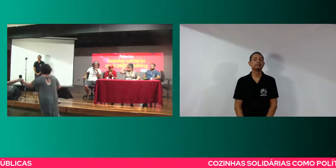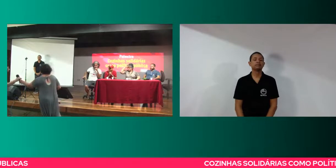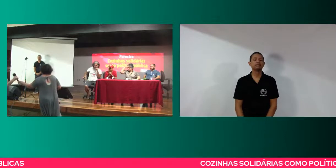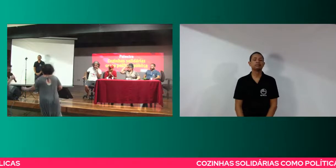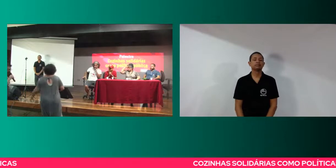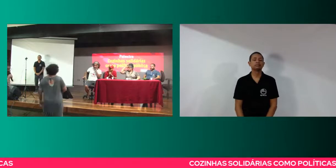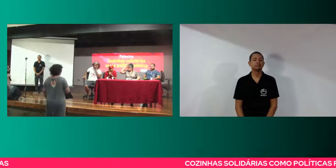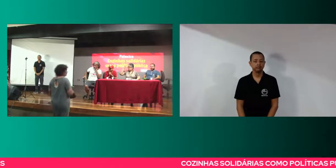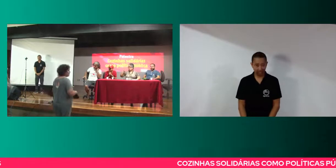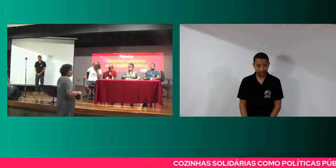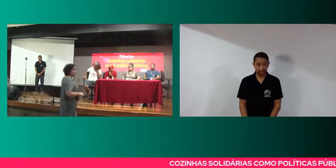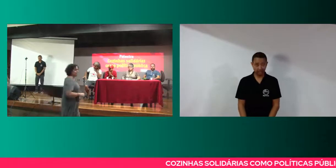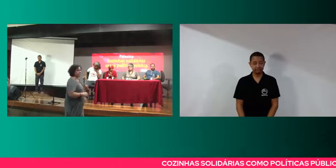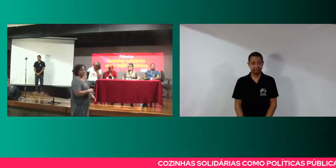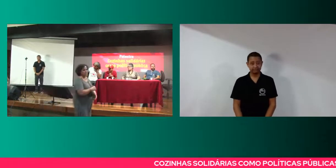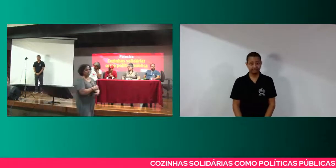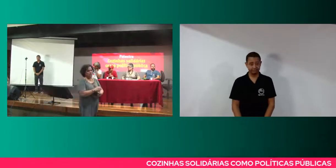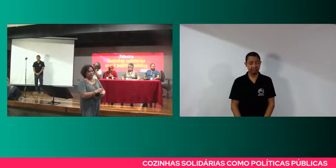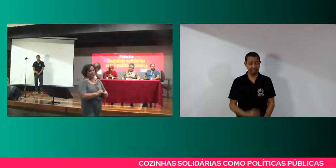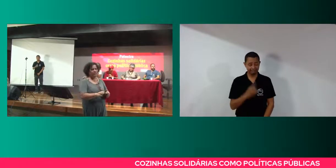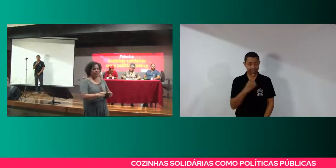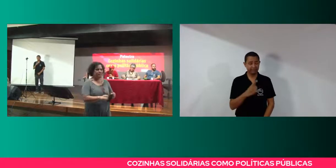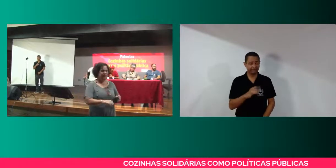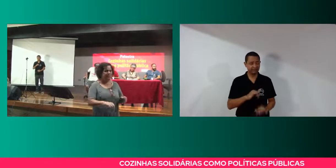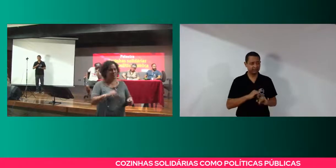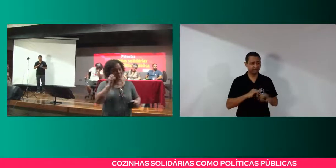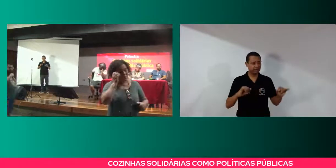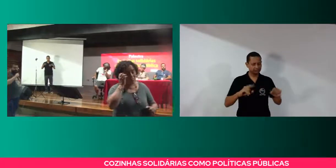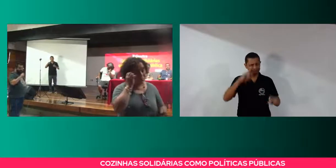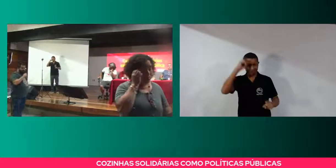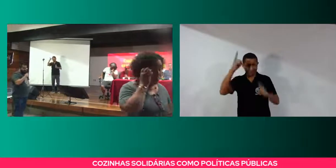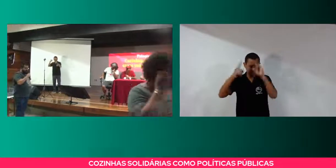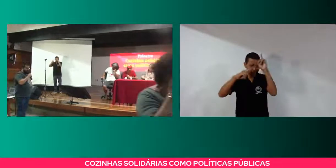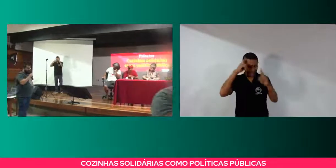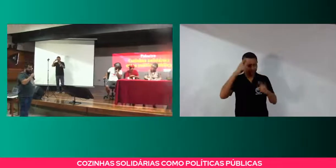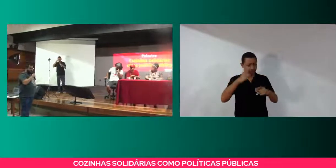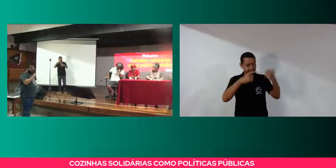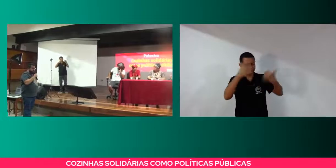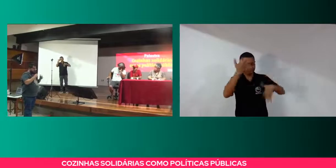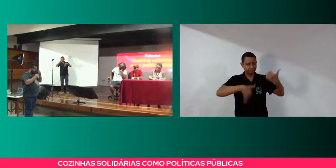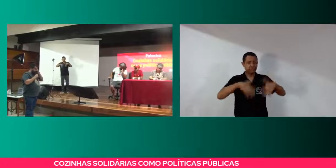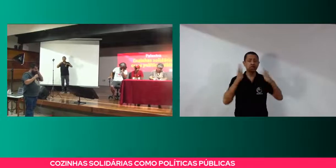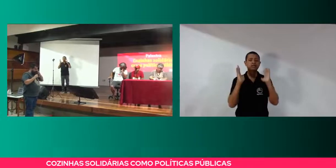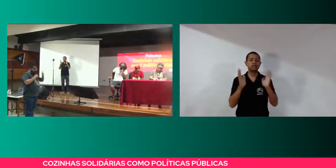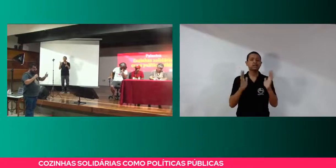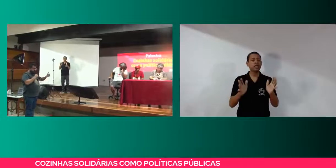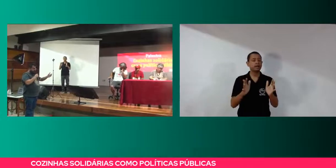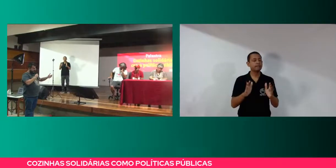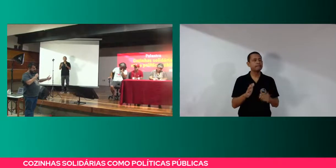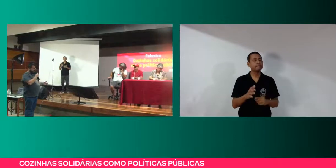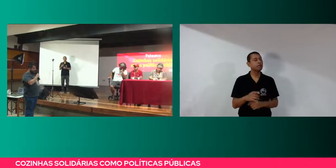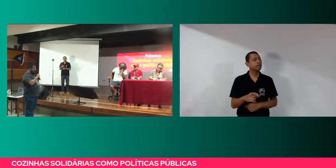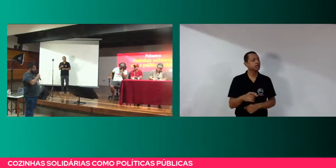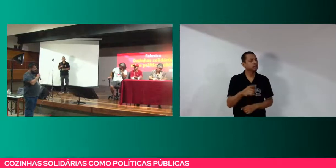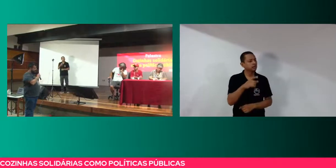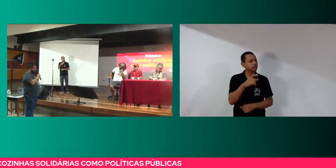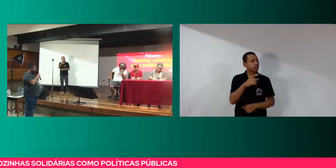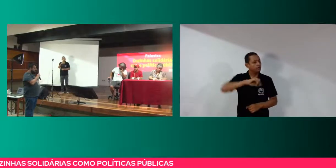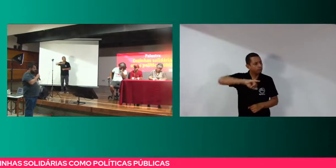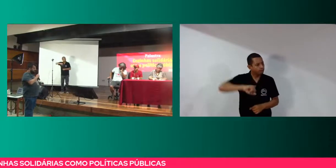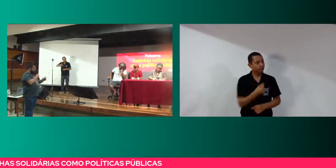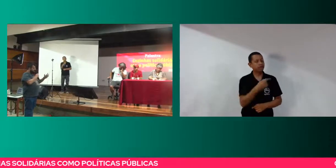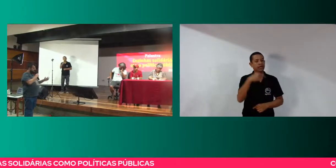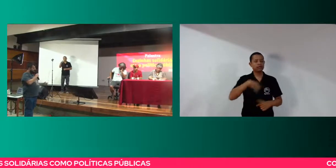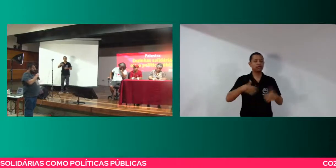é só mais um encaminhamento aproveitando as ideias já foram postos é que possamos criar aproveitar a capilaridade